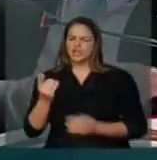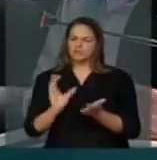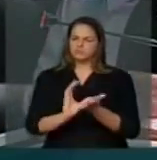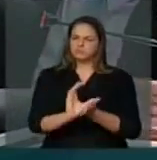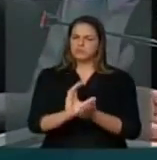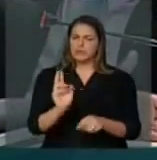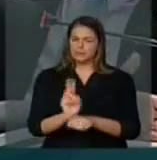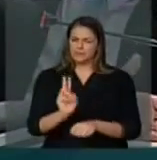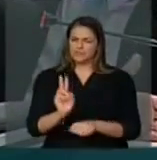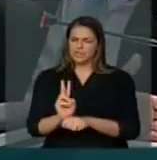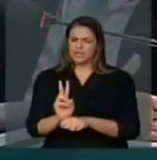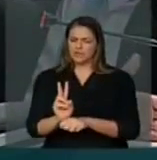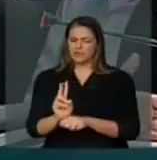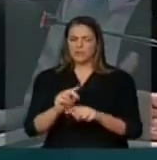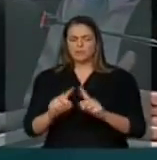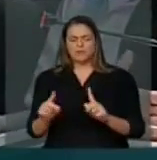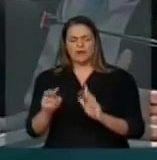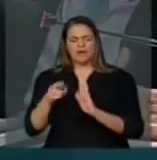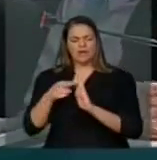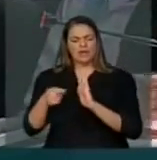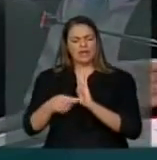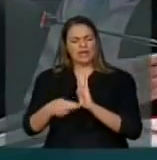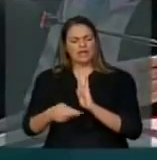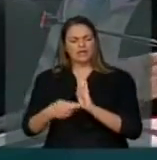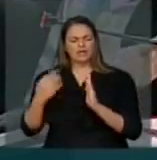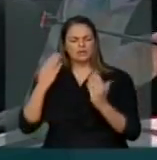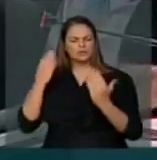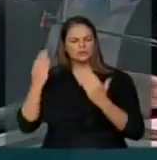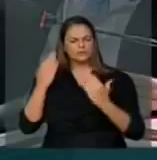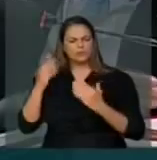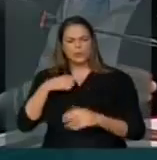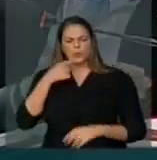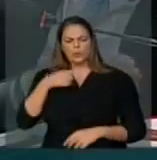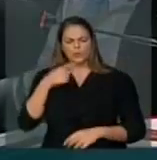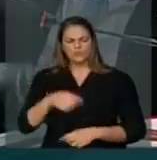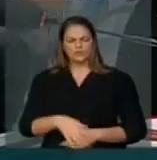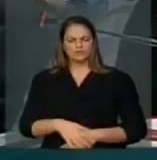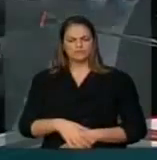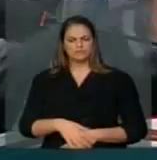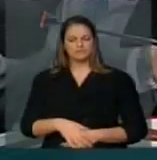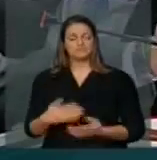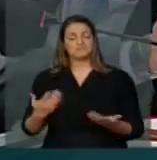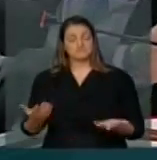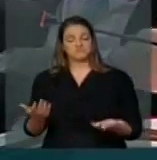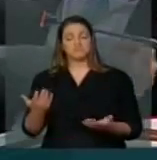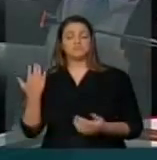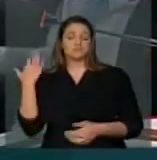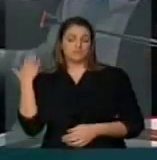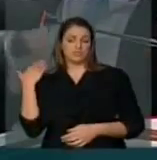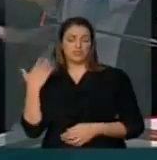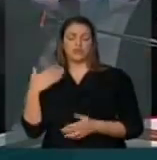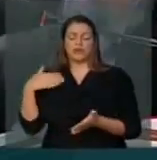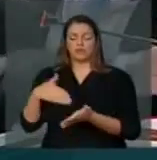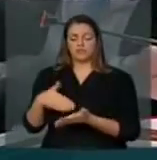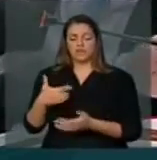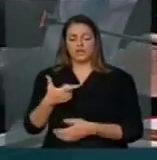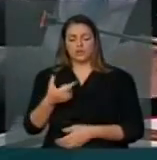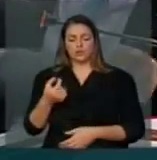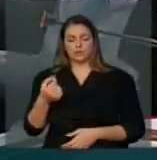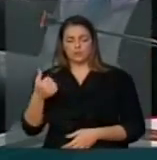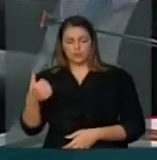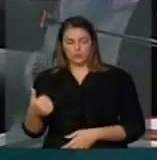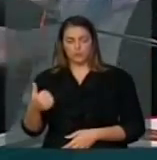até 2001, o BNDES foi utilizado para financiar a